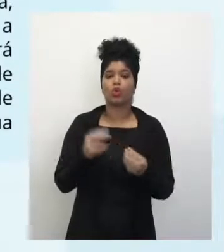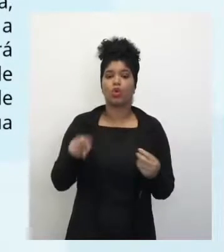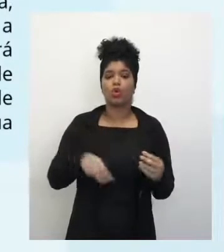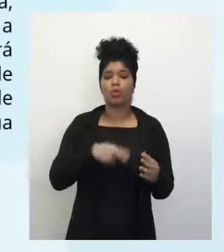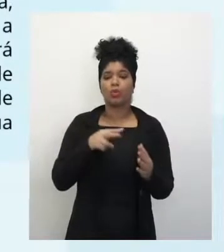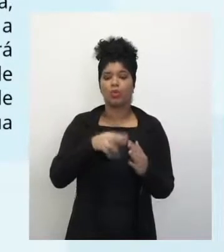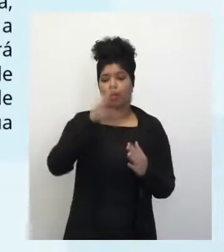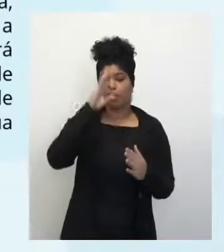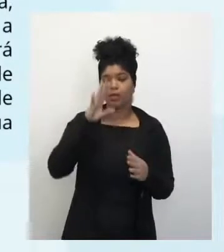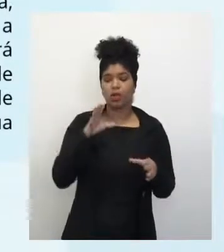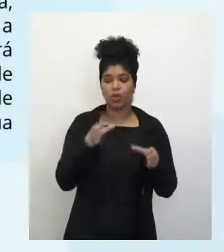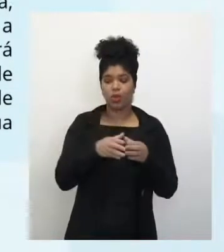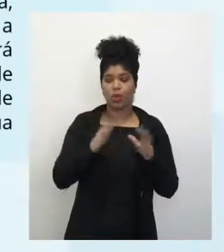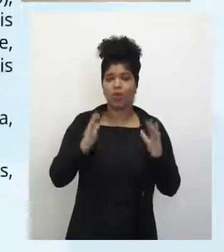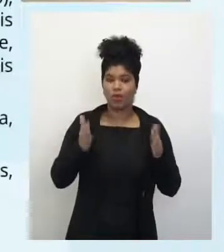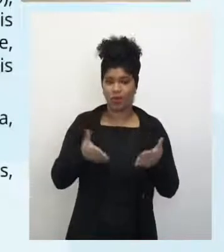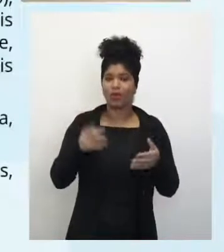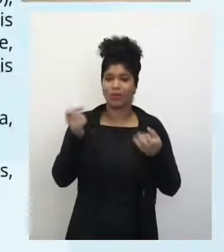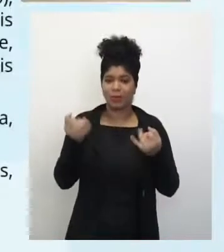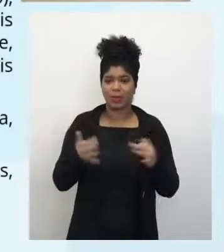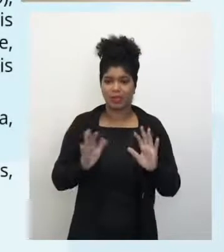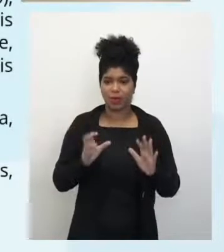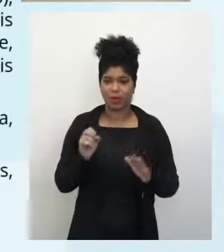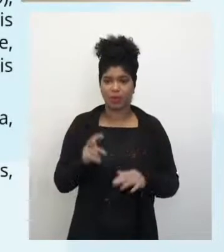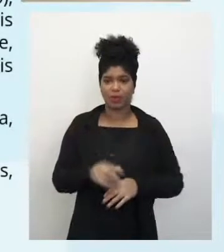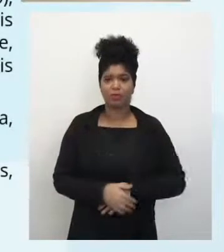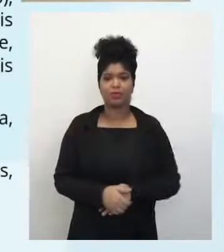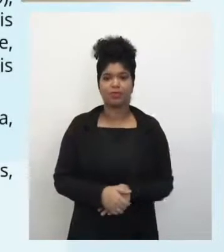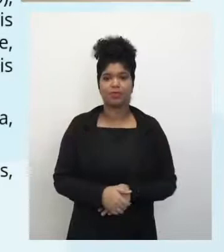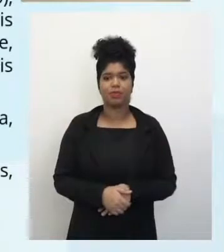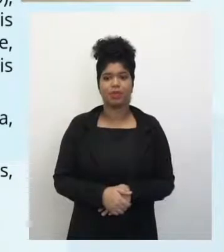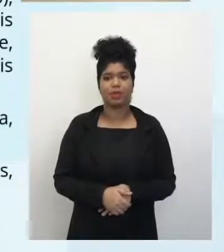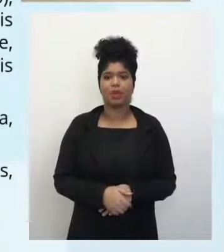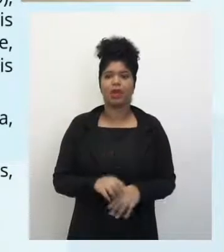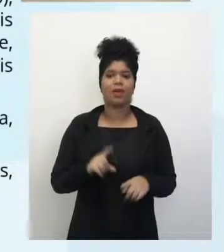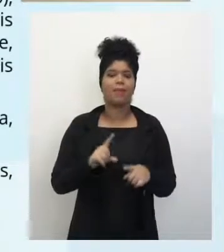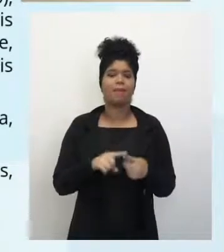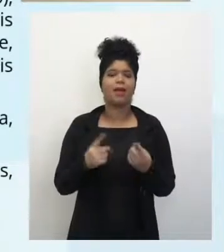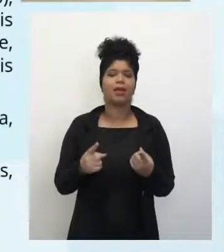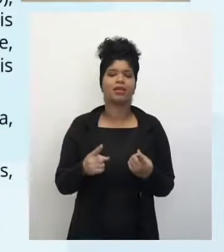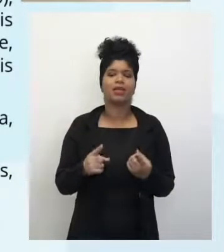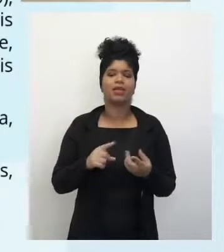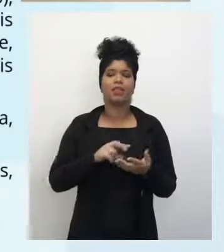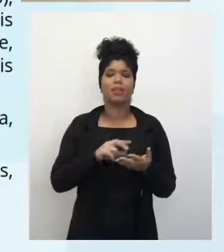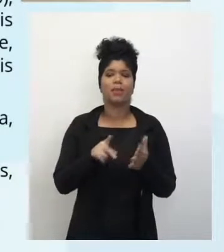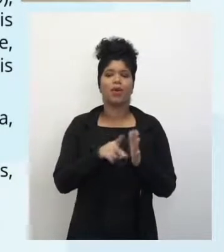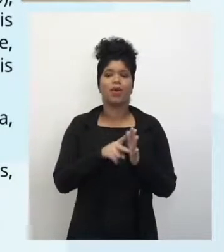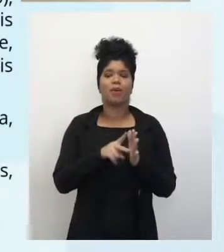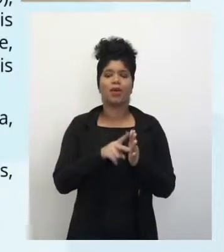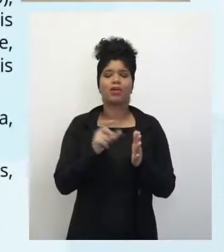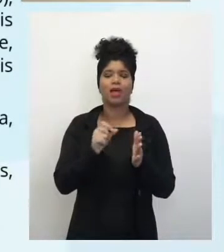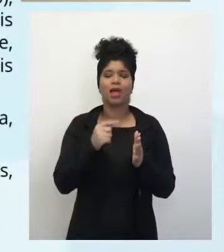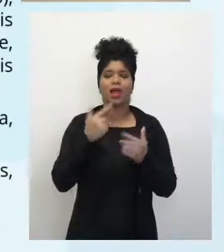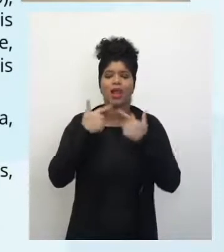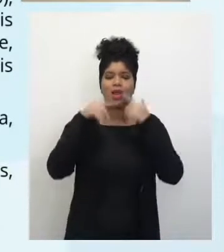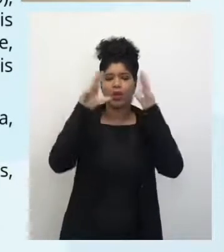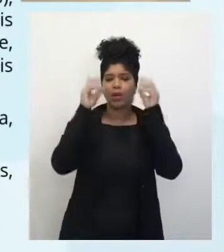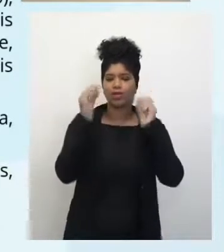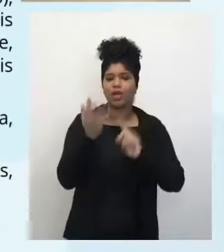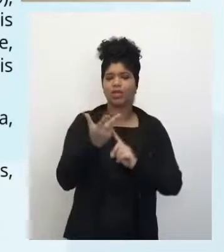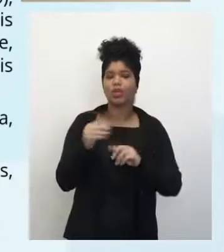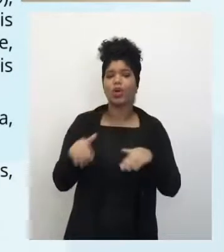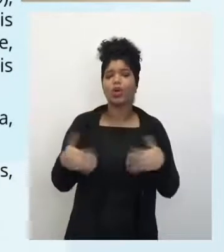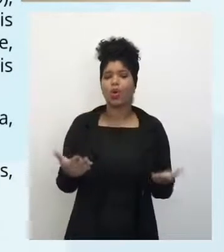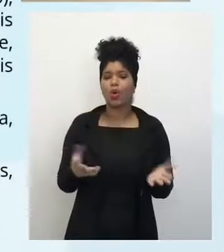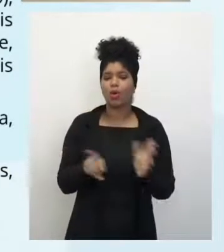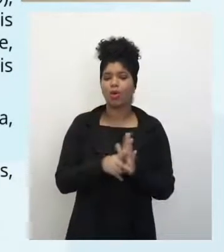aí a um público-alvo, como eu já tinha explicado antes, tá? Então, quais são os elementos das linguagens artísticas aí? Vamos falar um pouquinho dos elementos